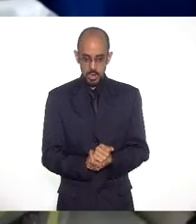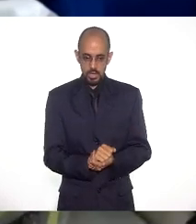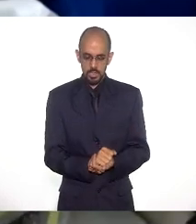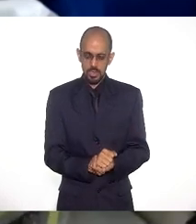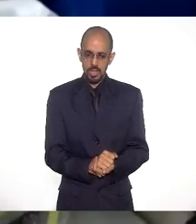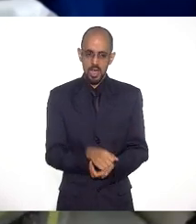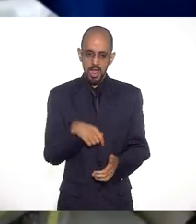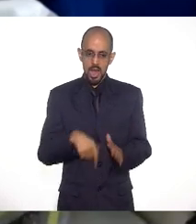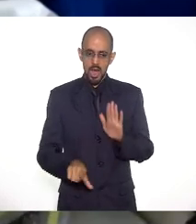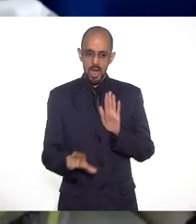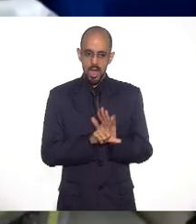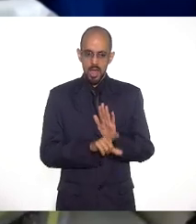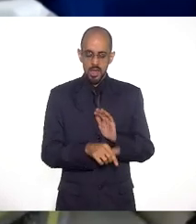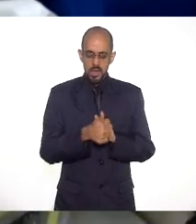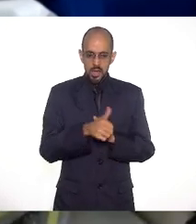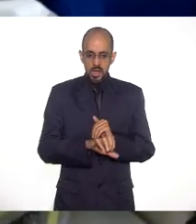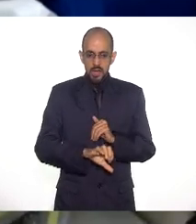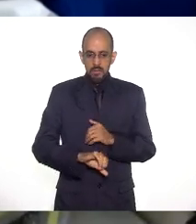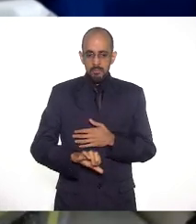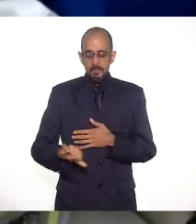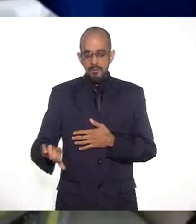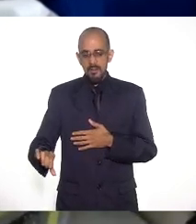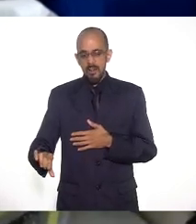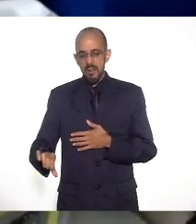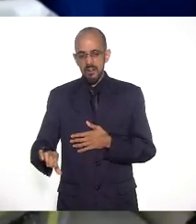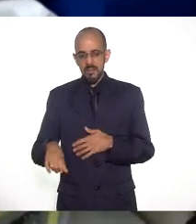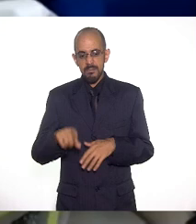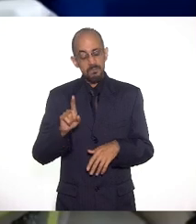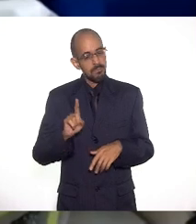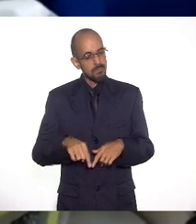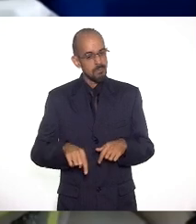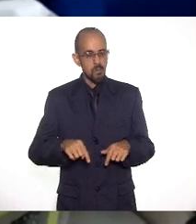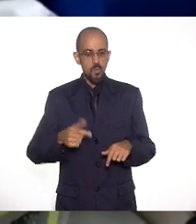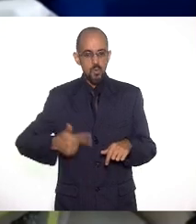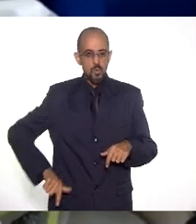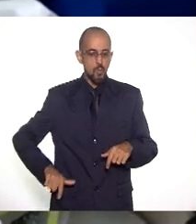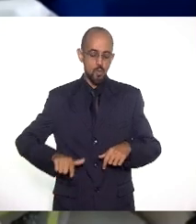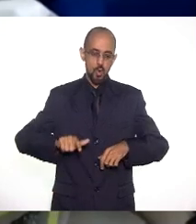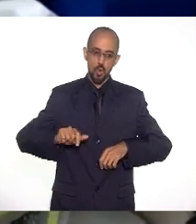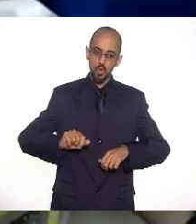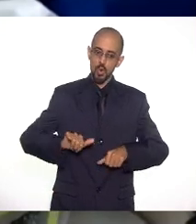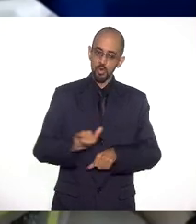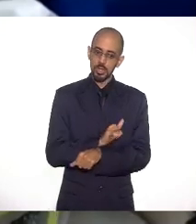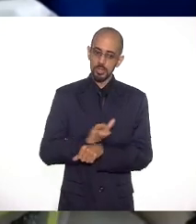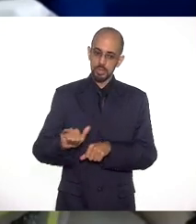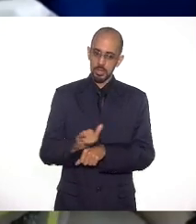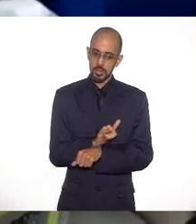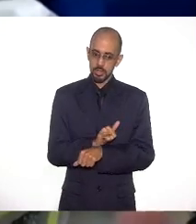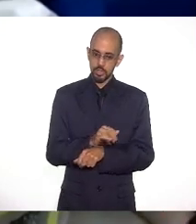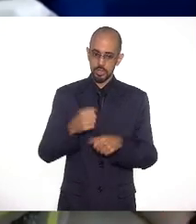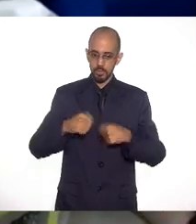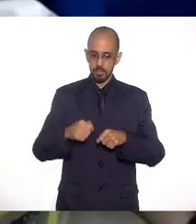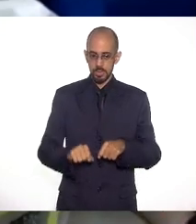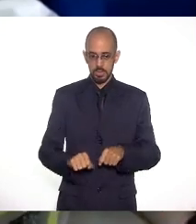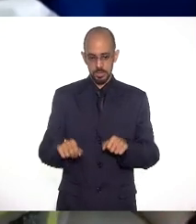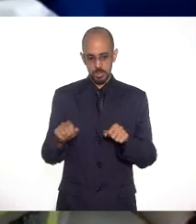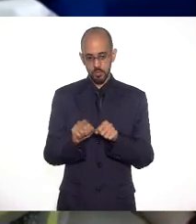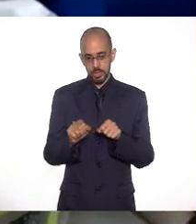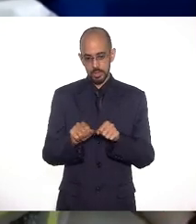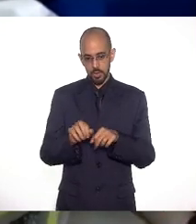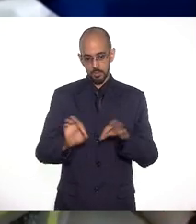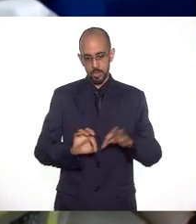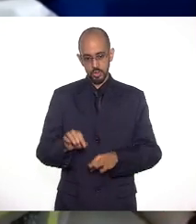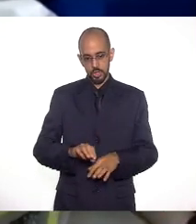revogar a lei de 99, a de 2011, aí é um outro movimento. Aí a gente tem que fazer, pegar o projeto do Elbert, emendá-lo, já que